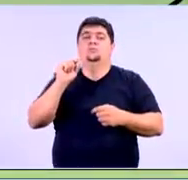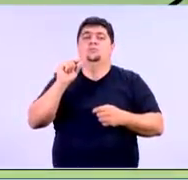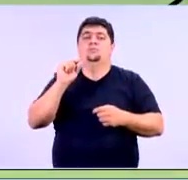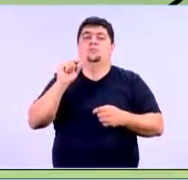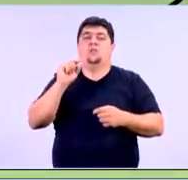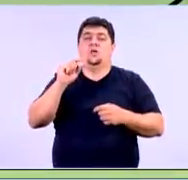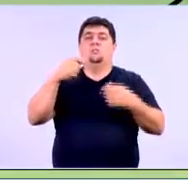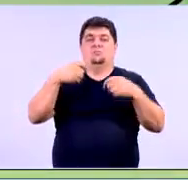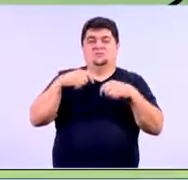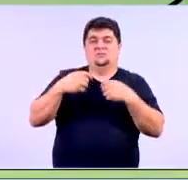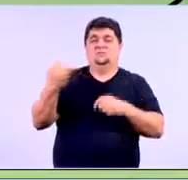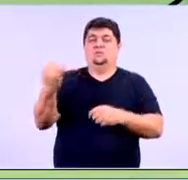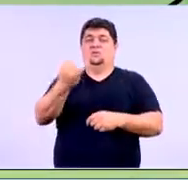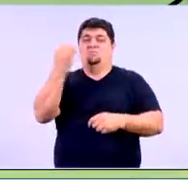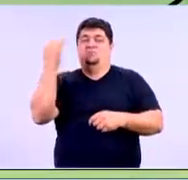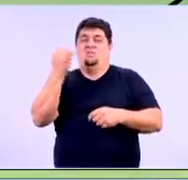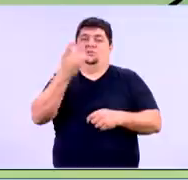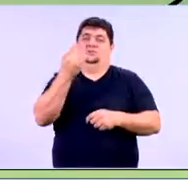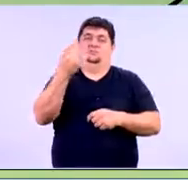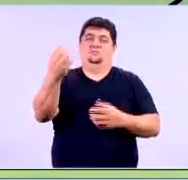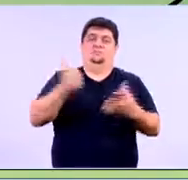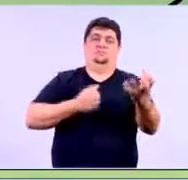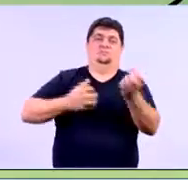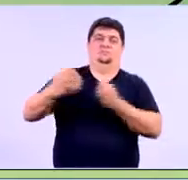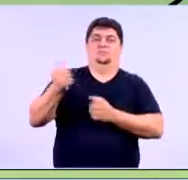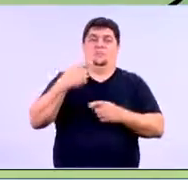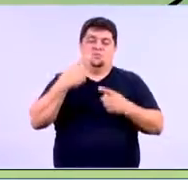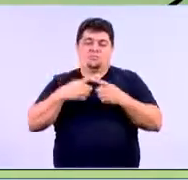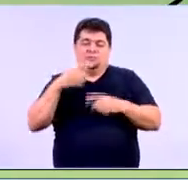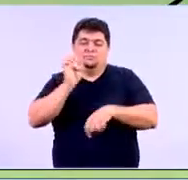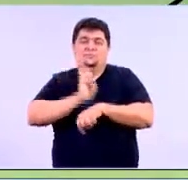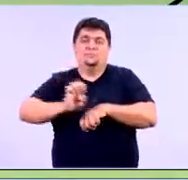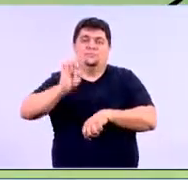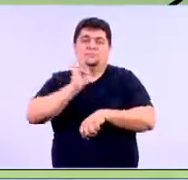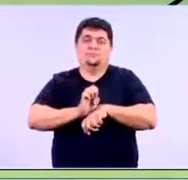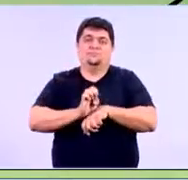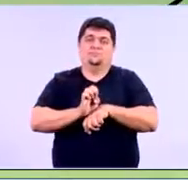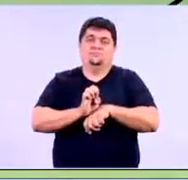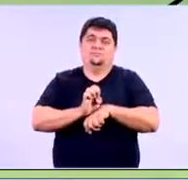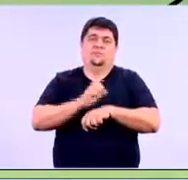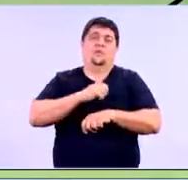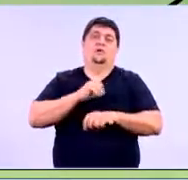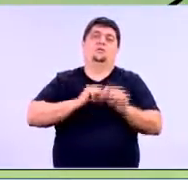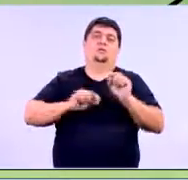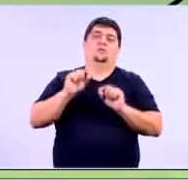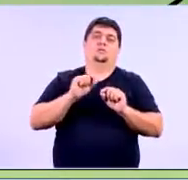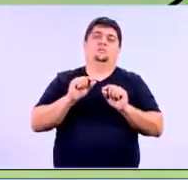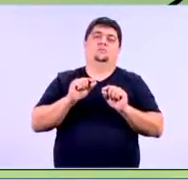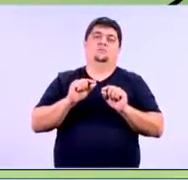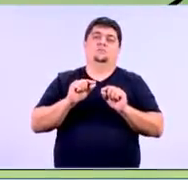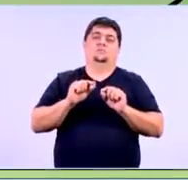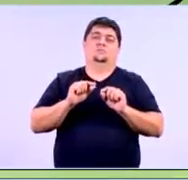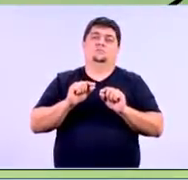da tributação para que o Estado aqui